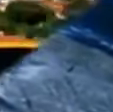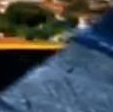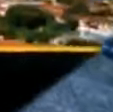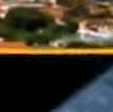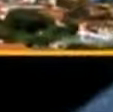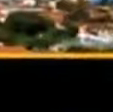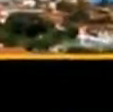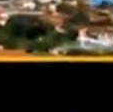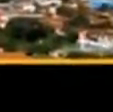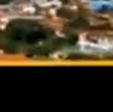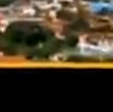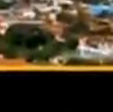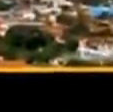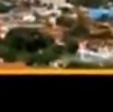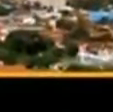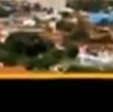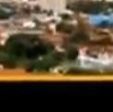luar.